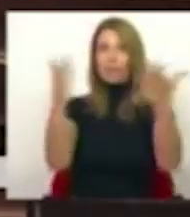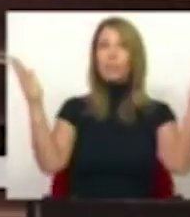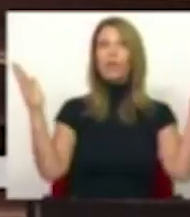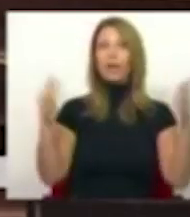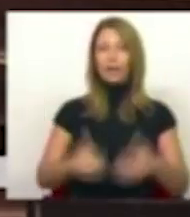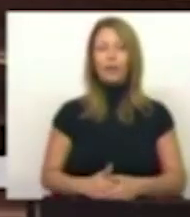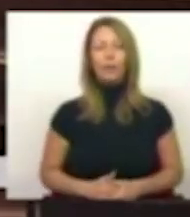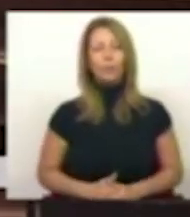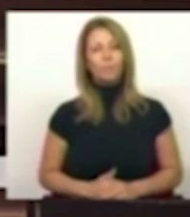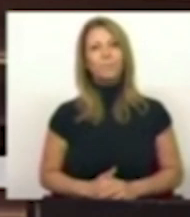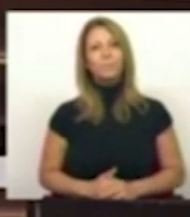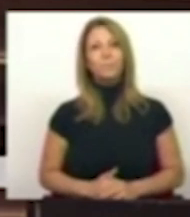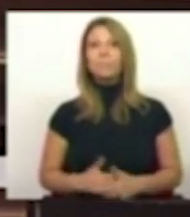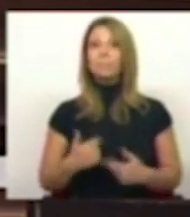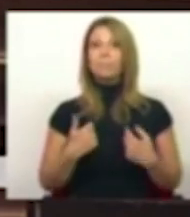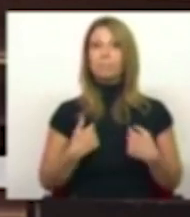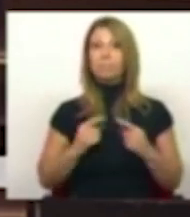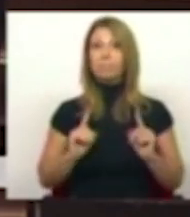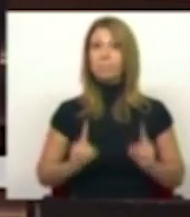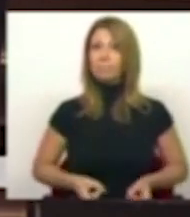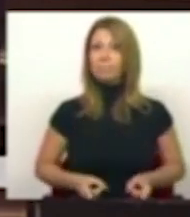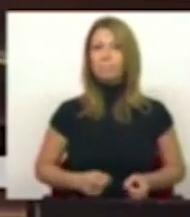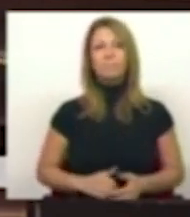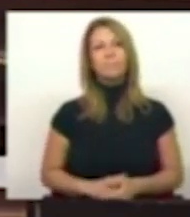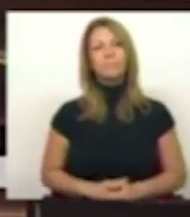Eu iria iniciar...